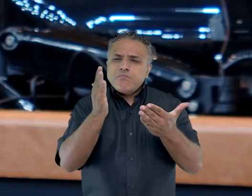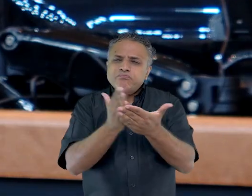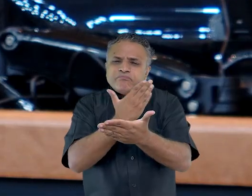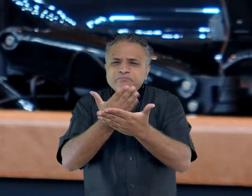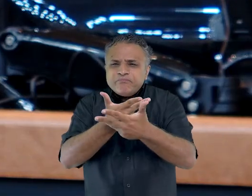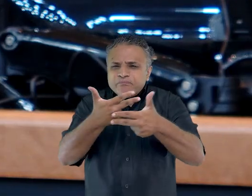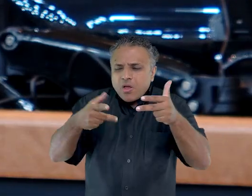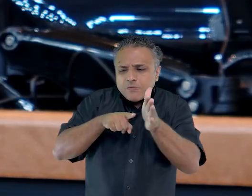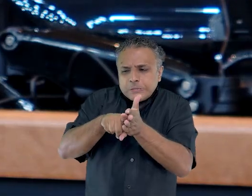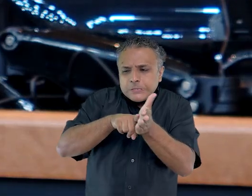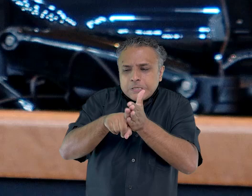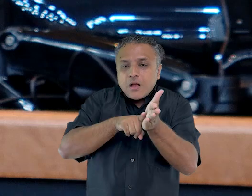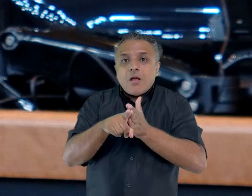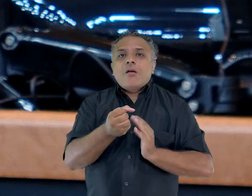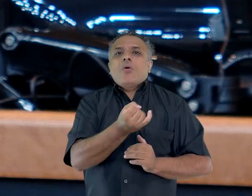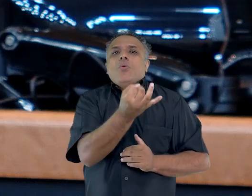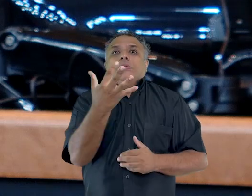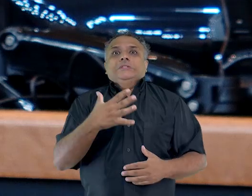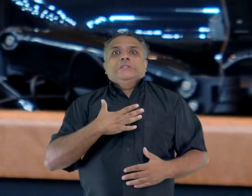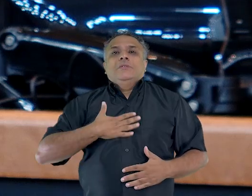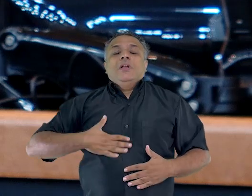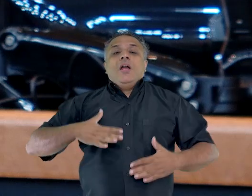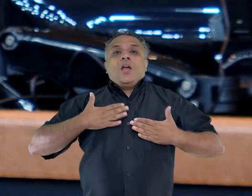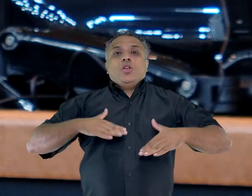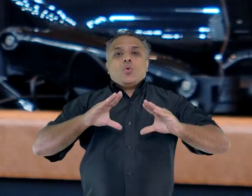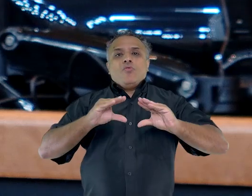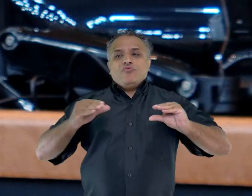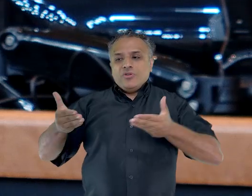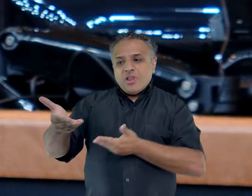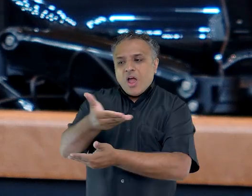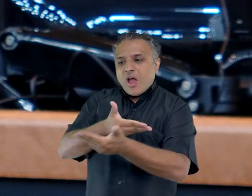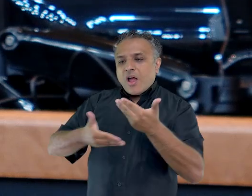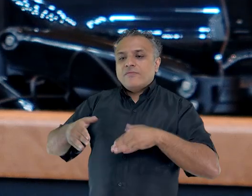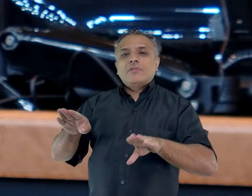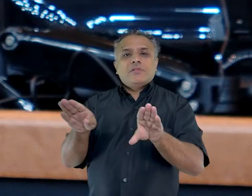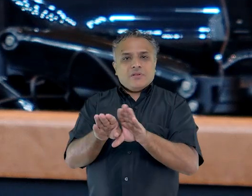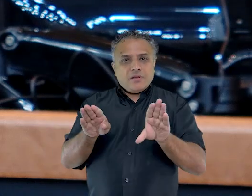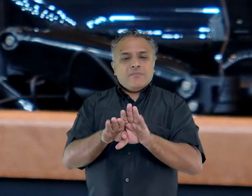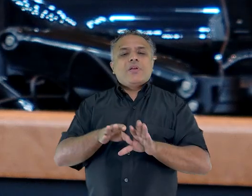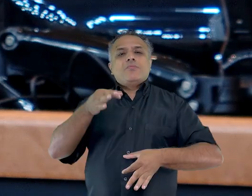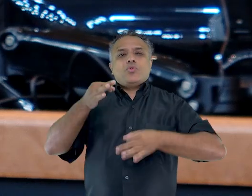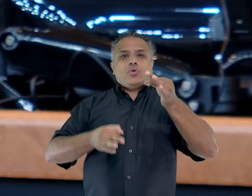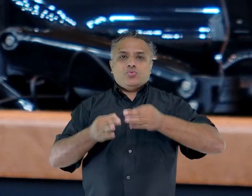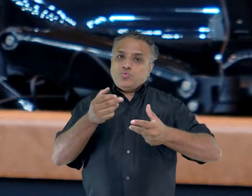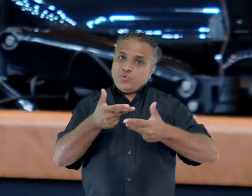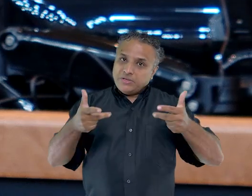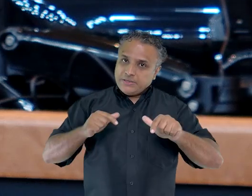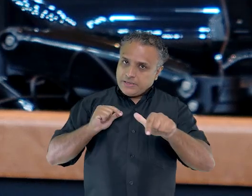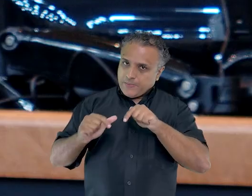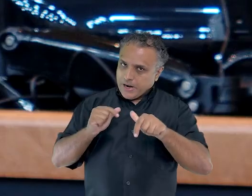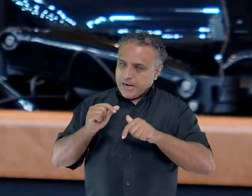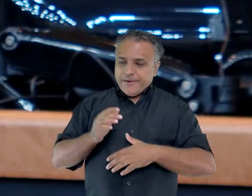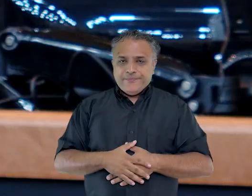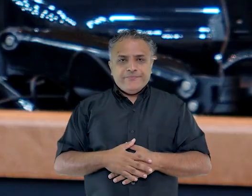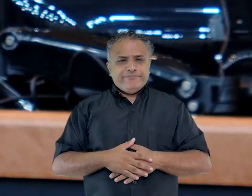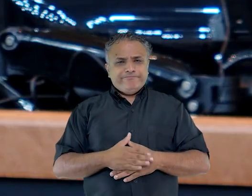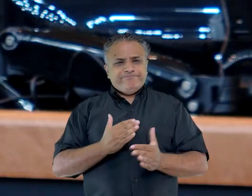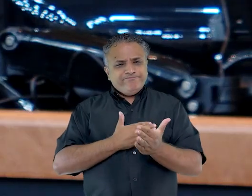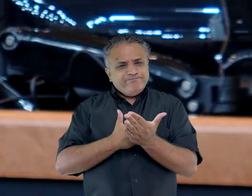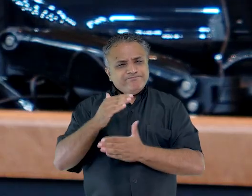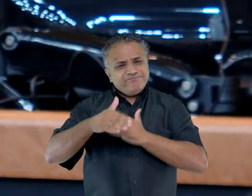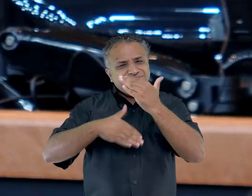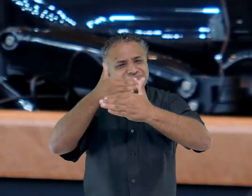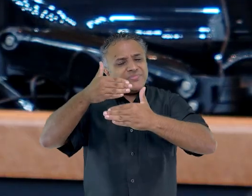ou mitigá-lo a números mais confortáveis para as partes e para os magistrados. Iniciativas nesse